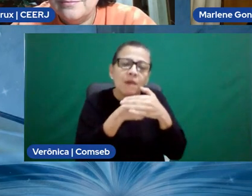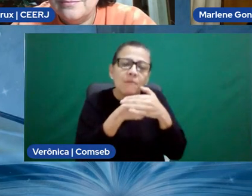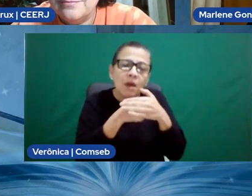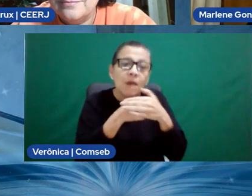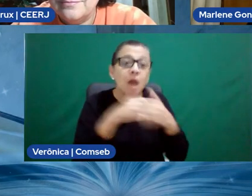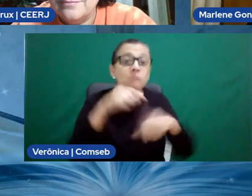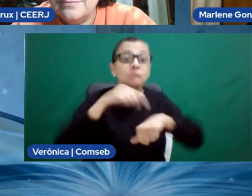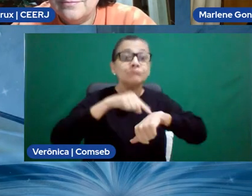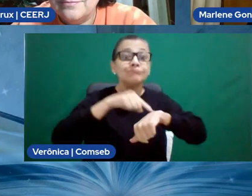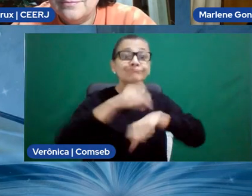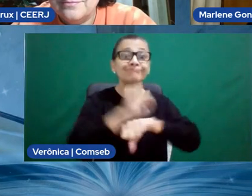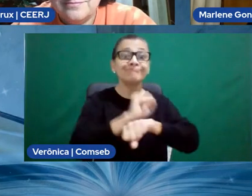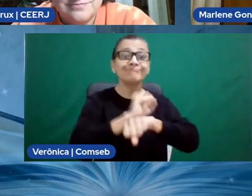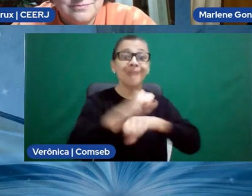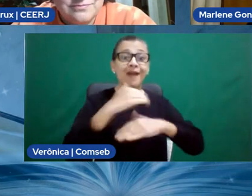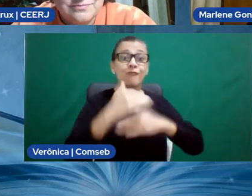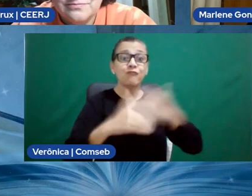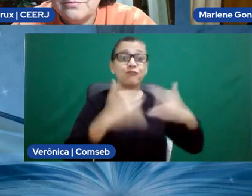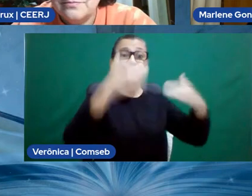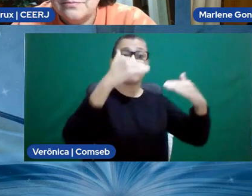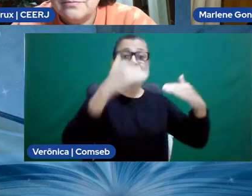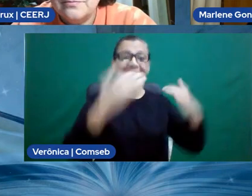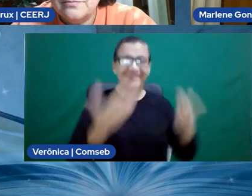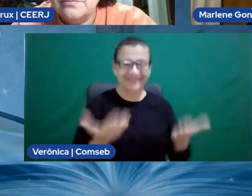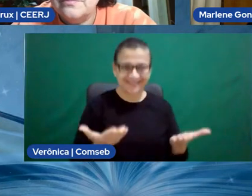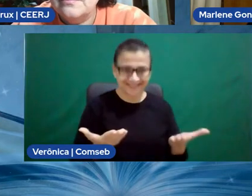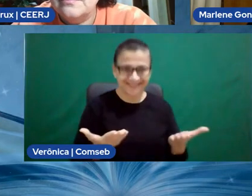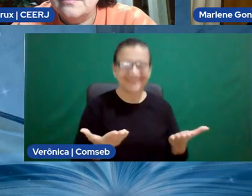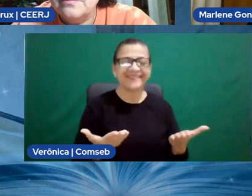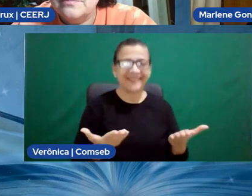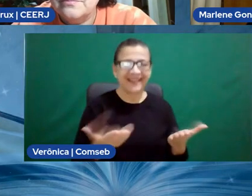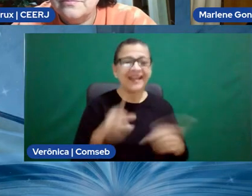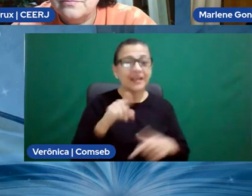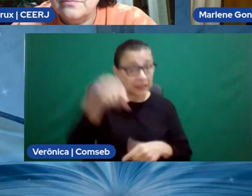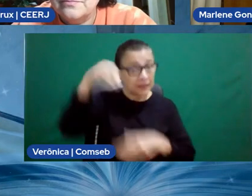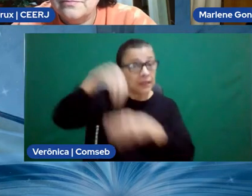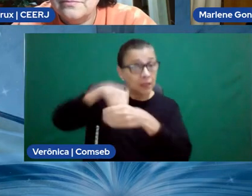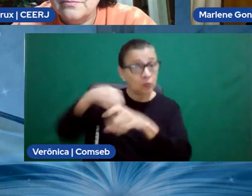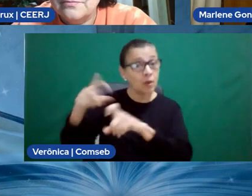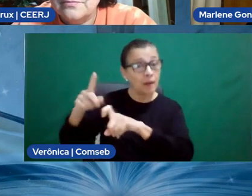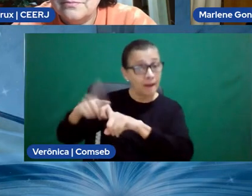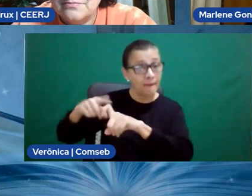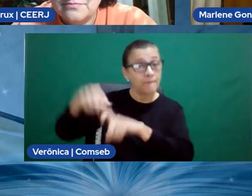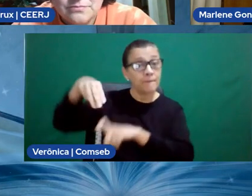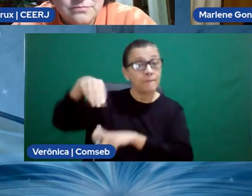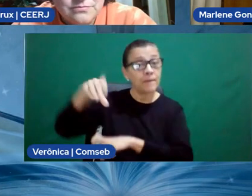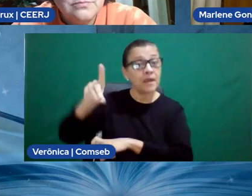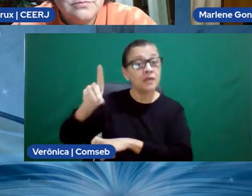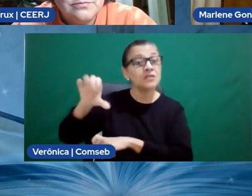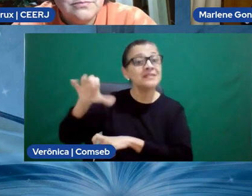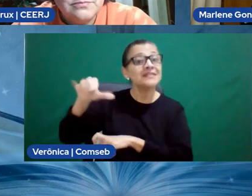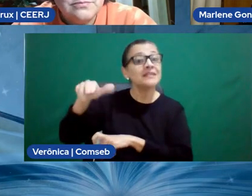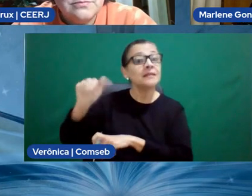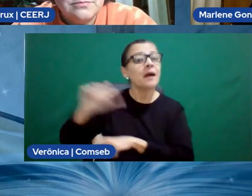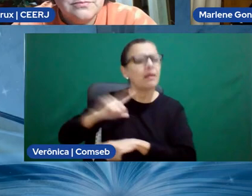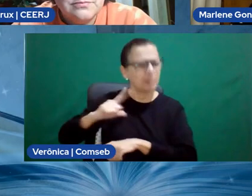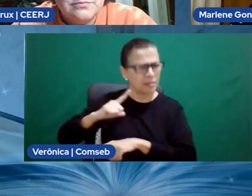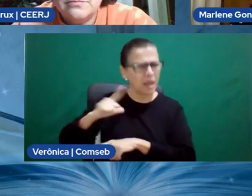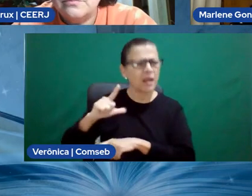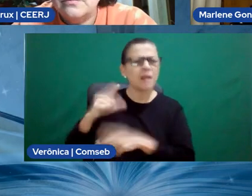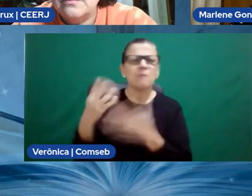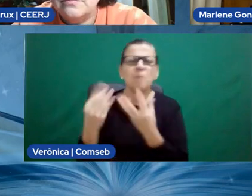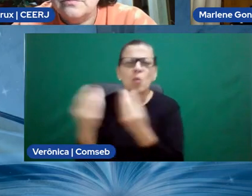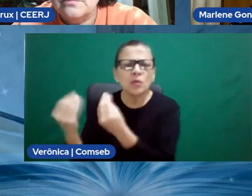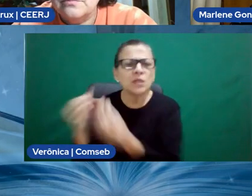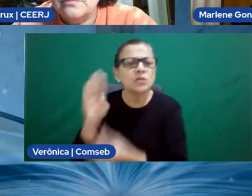evoluir. Nós temos isso na medicina, nós conhecemos muito bem muitas bactérias que